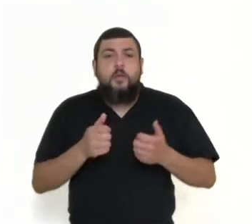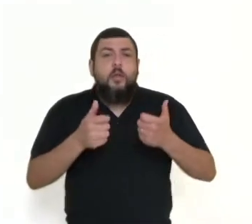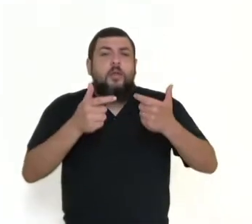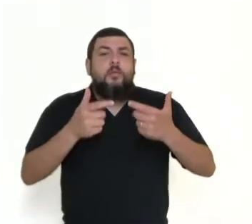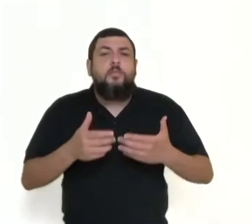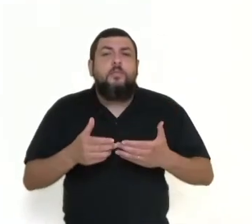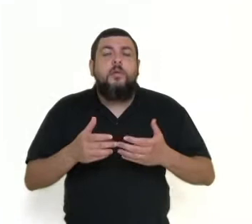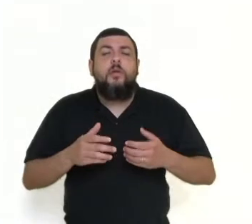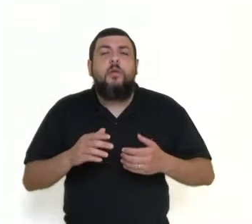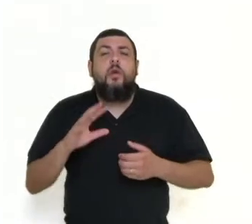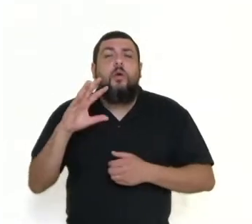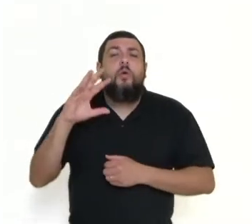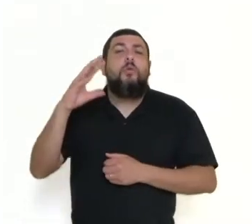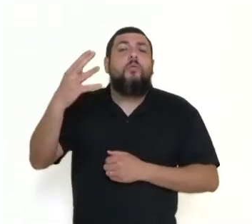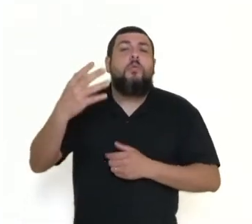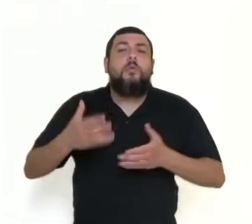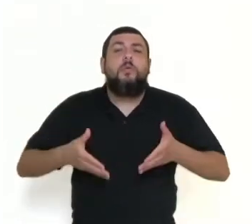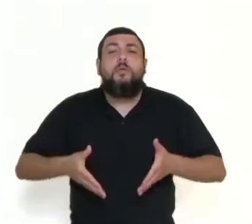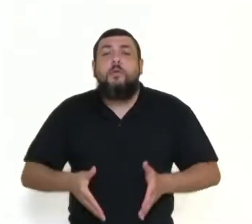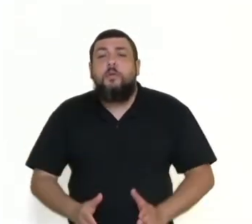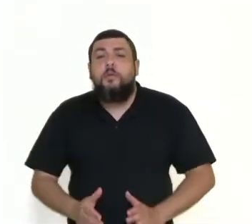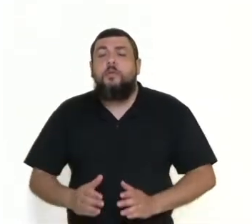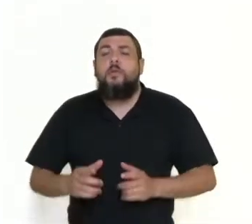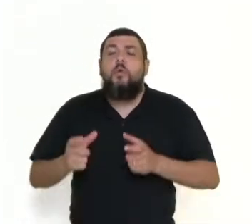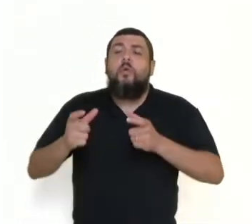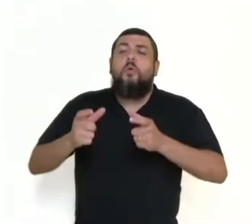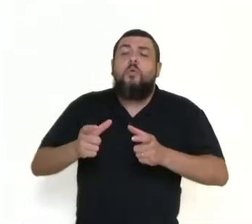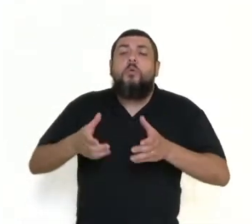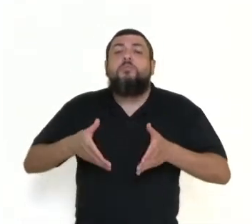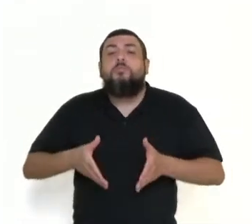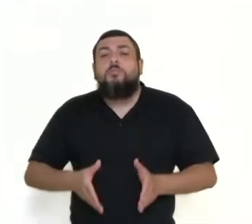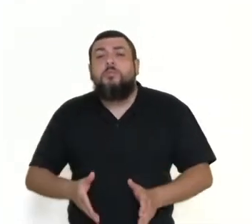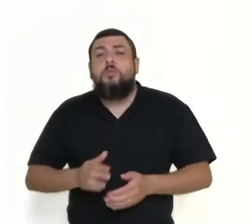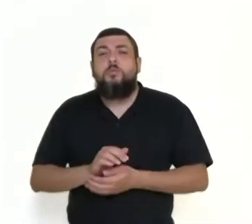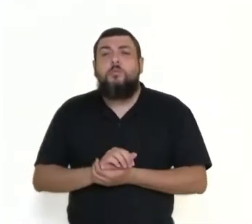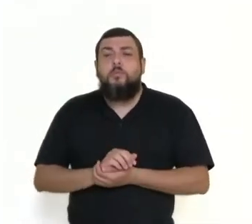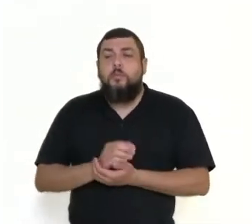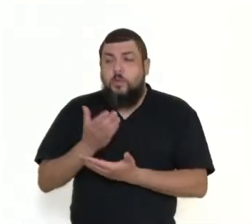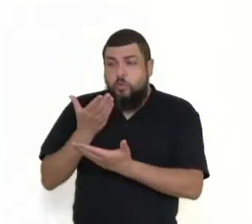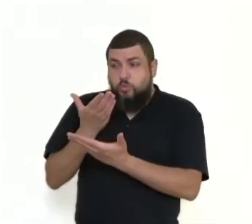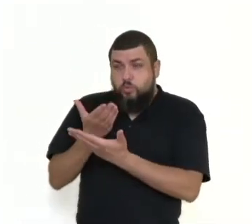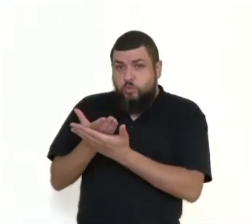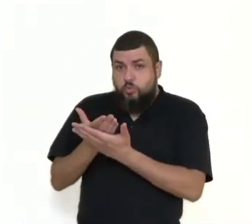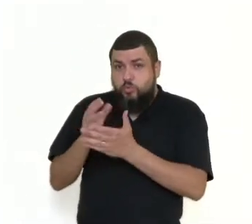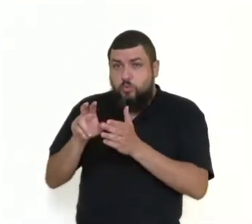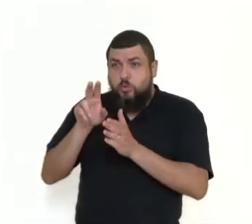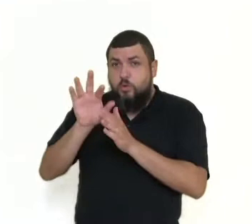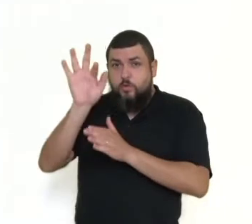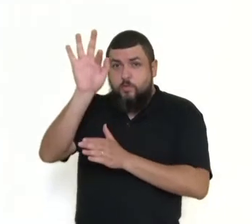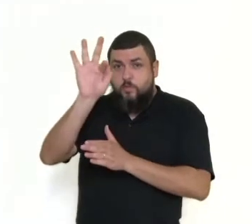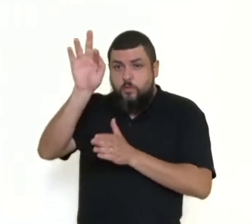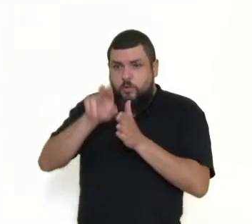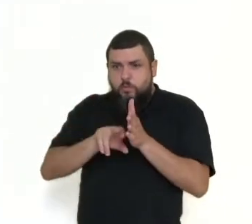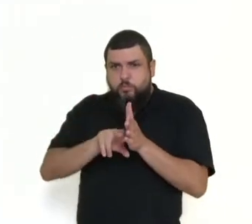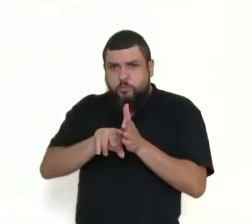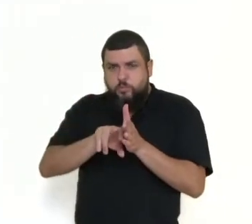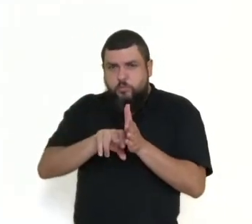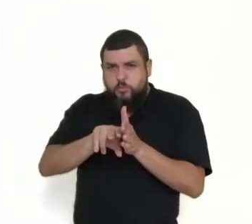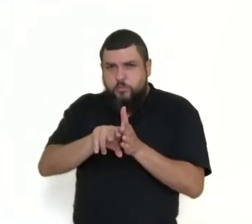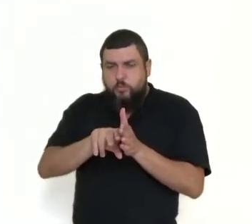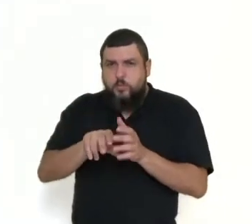ele nasceu, que ele estudou biologia, né? Conciliava a carreira de professor com a de